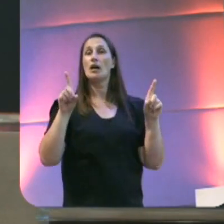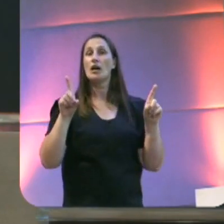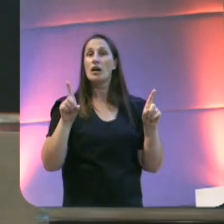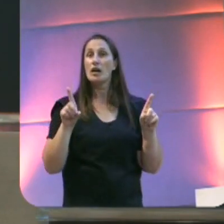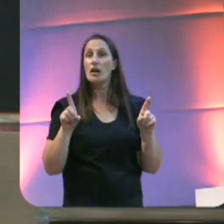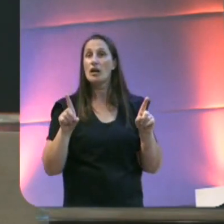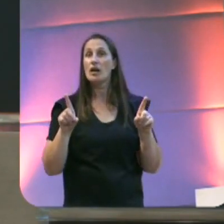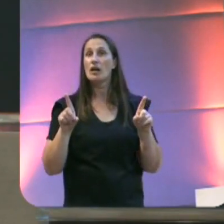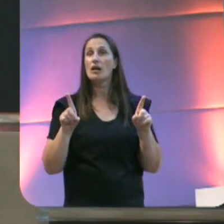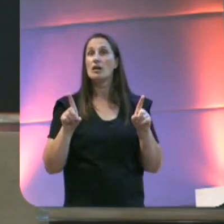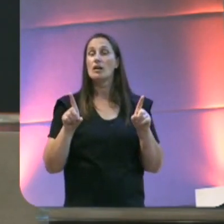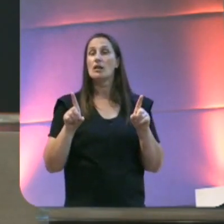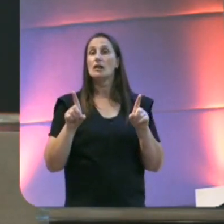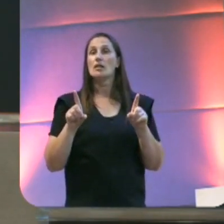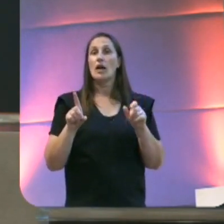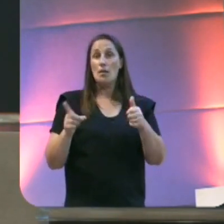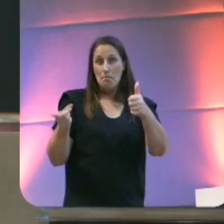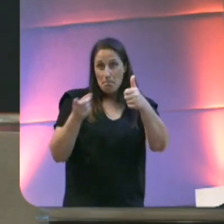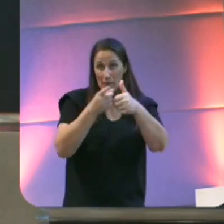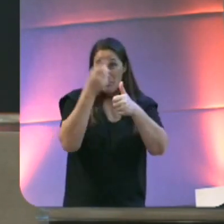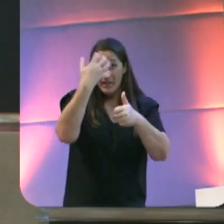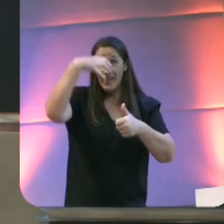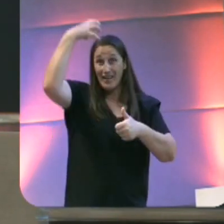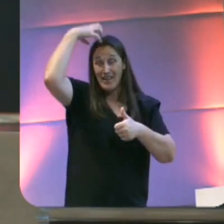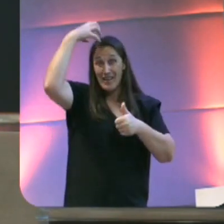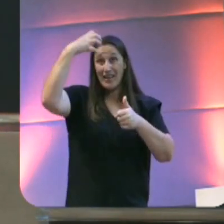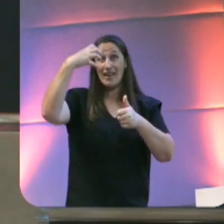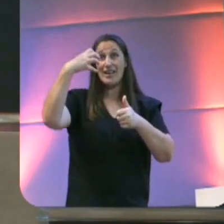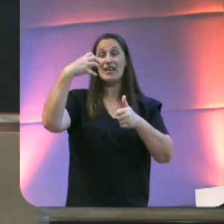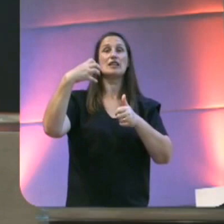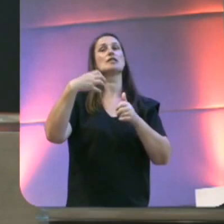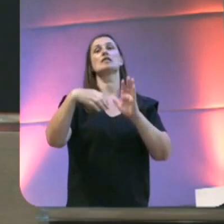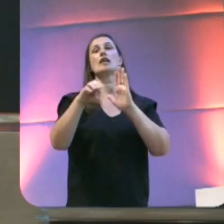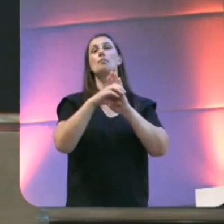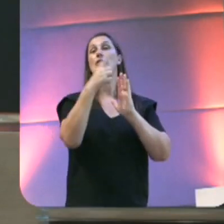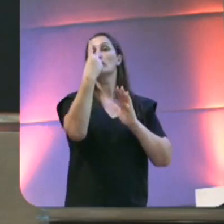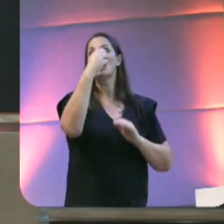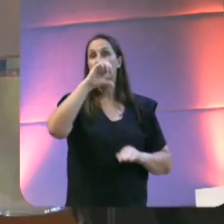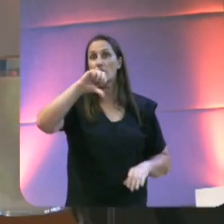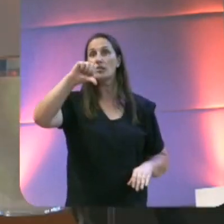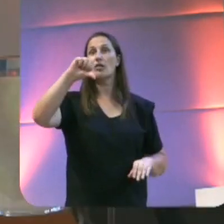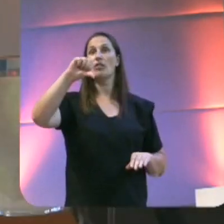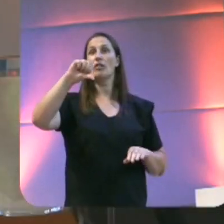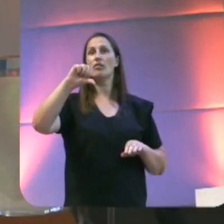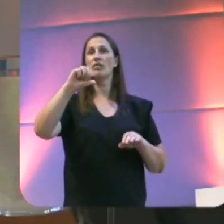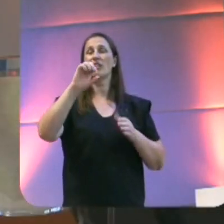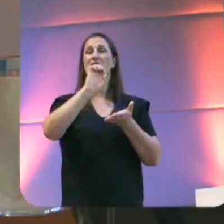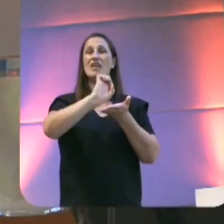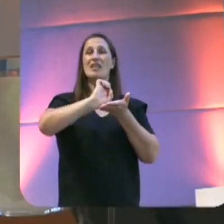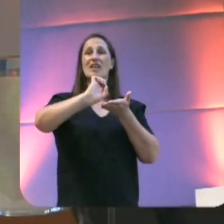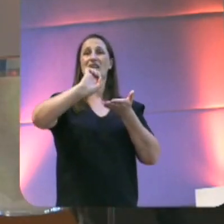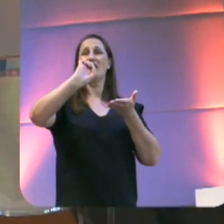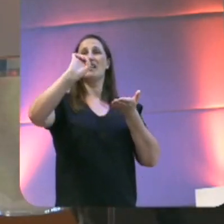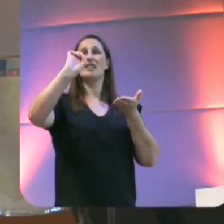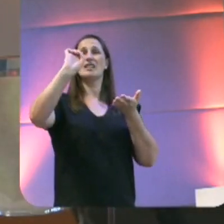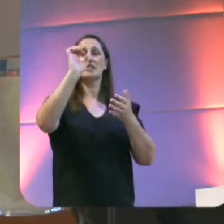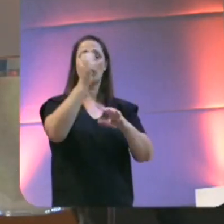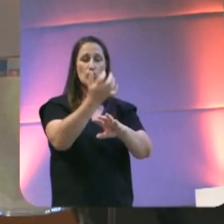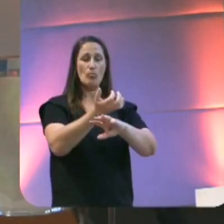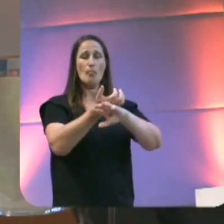livro de 1 Reis, capítulo 19, a gente vai encontrar um Elias diferente, de tanque